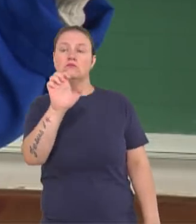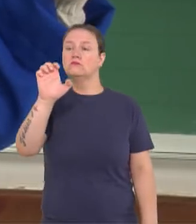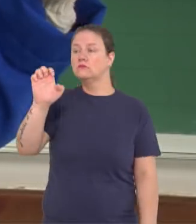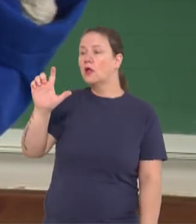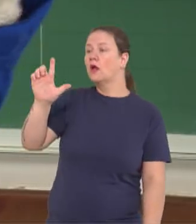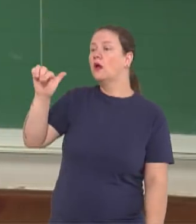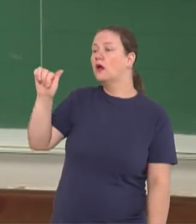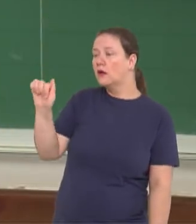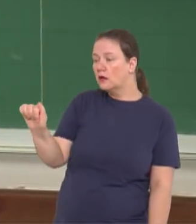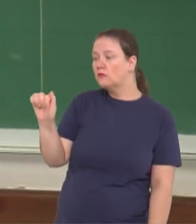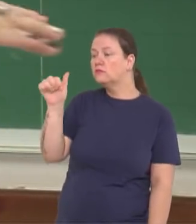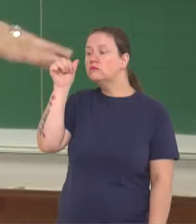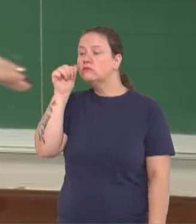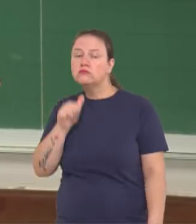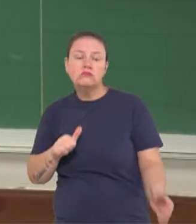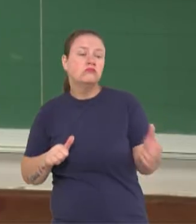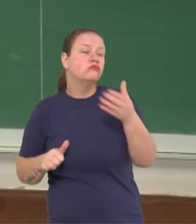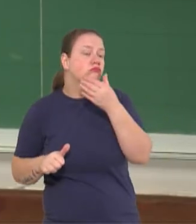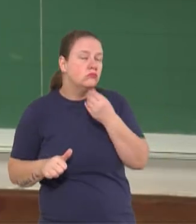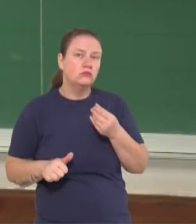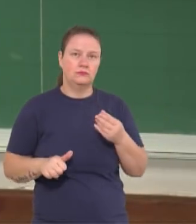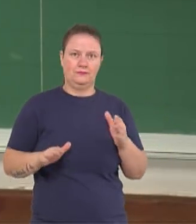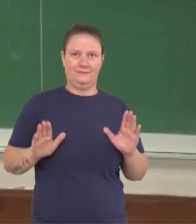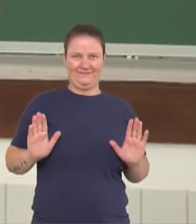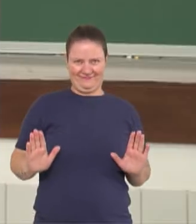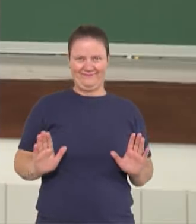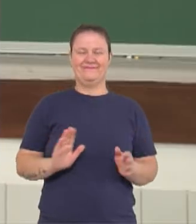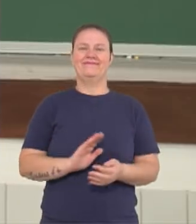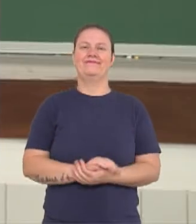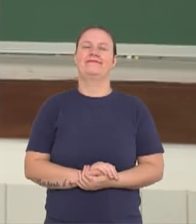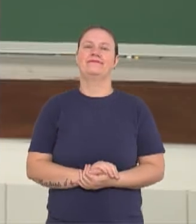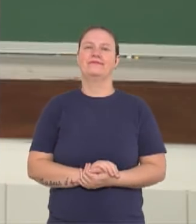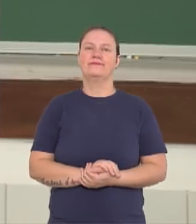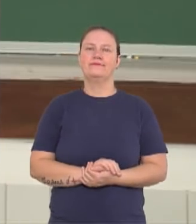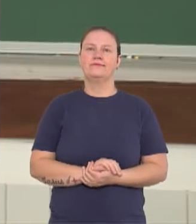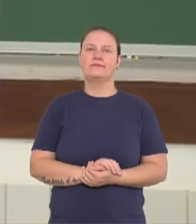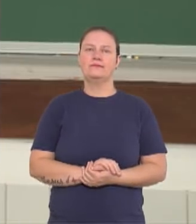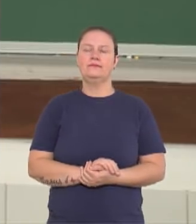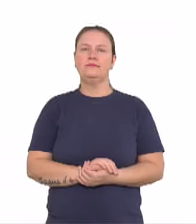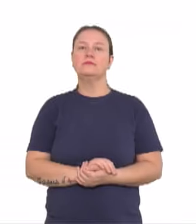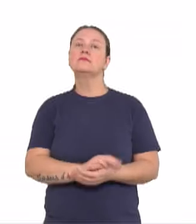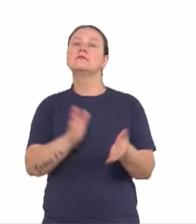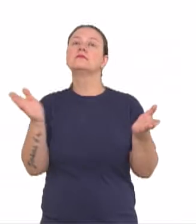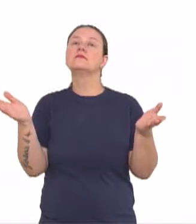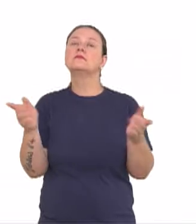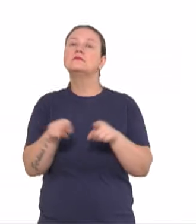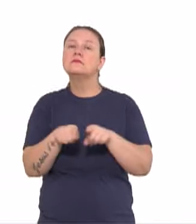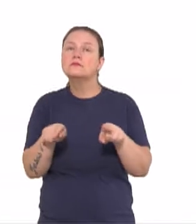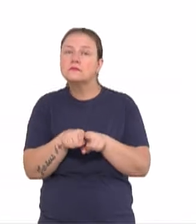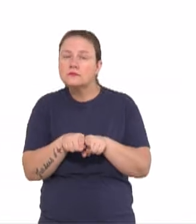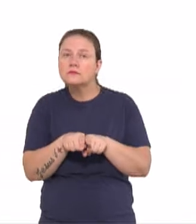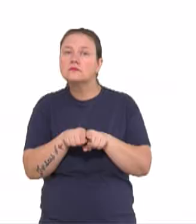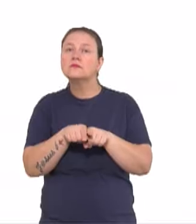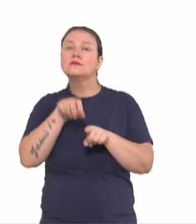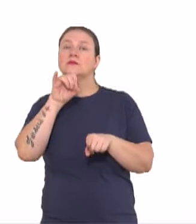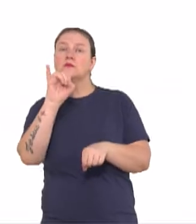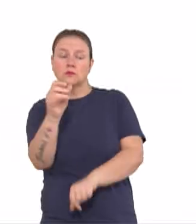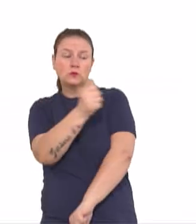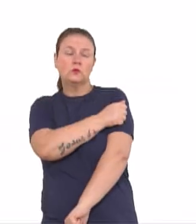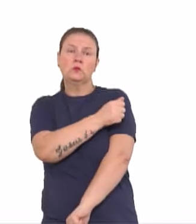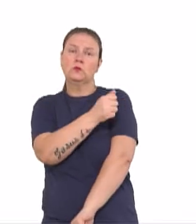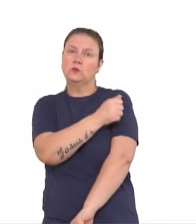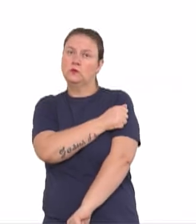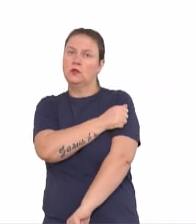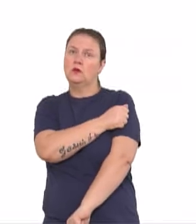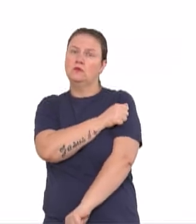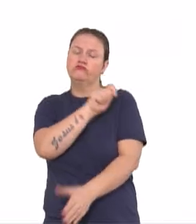singular, por isso eles devem ser impessoal. Procuro usar mais o discurso indireto, né? Se usar o discurso direto, a gente já